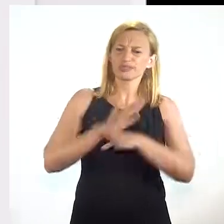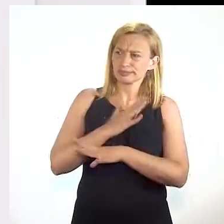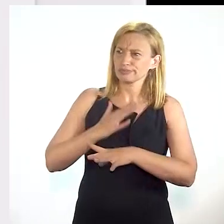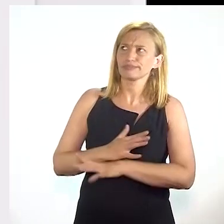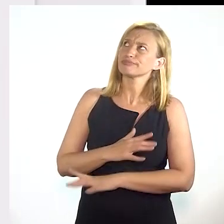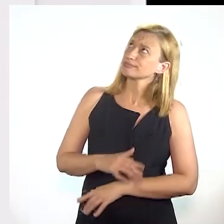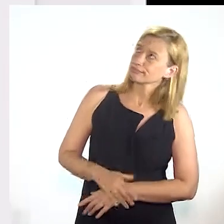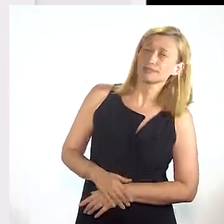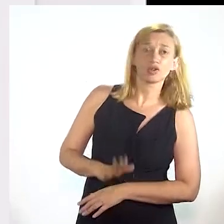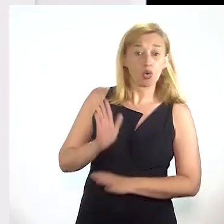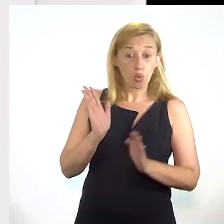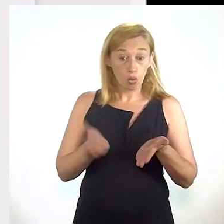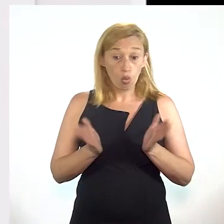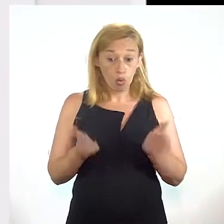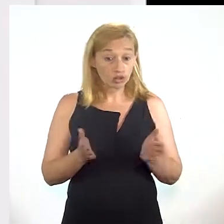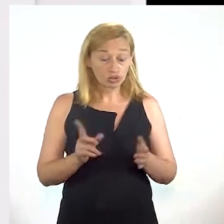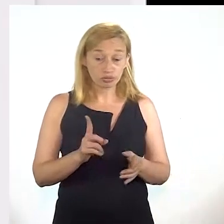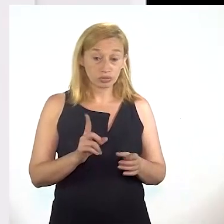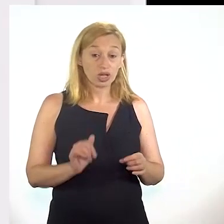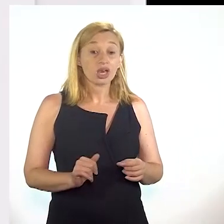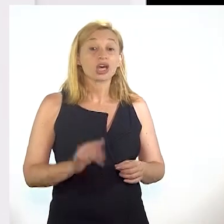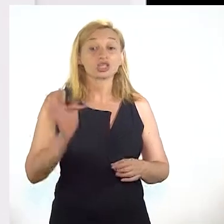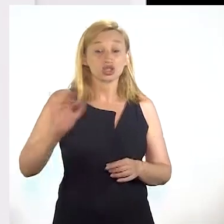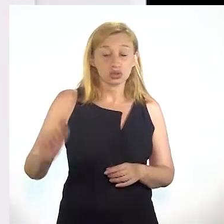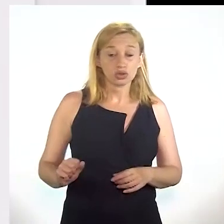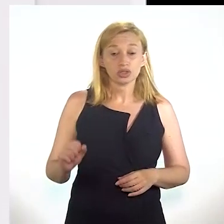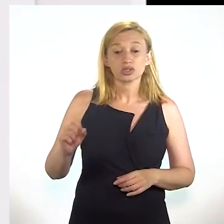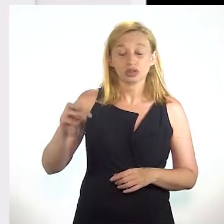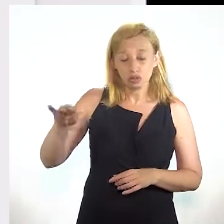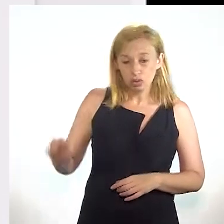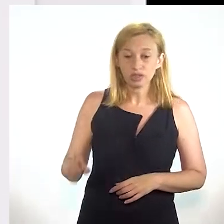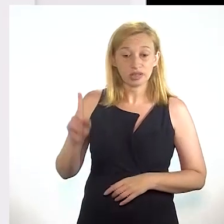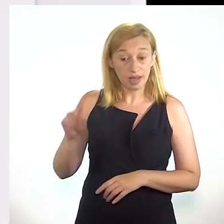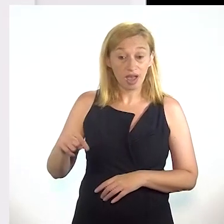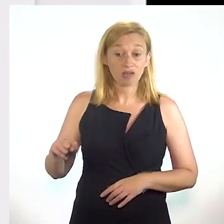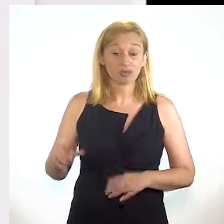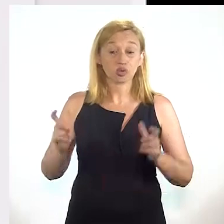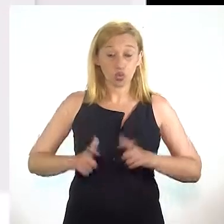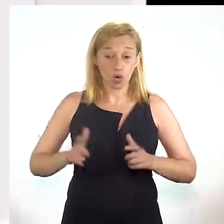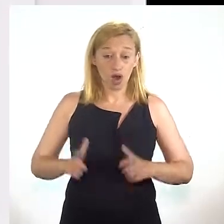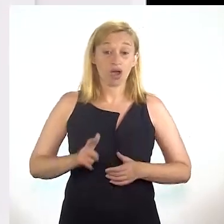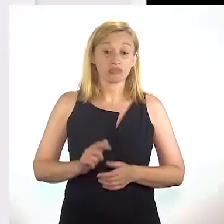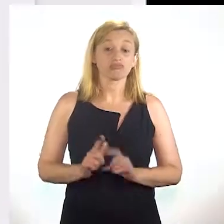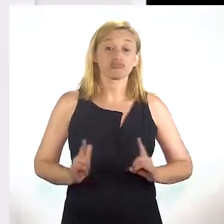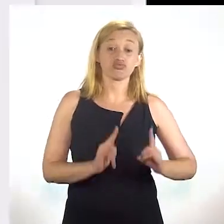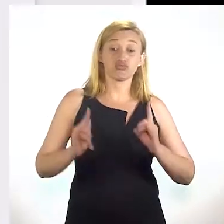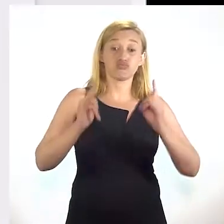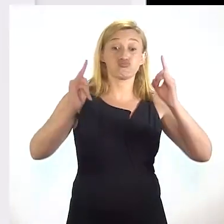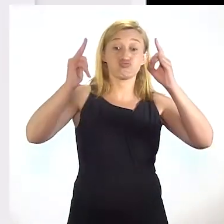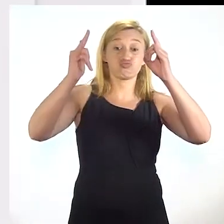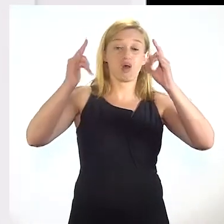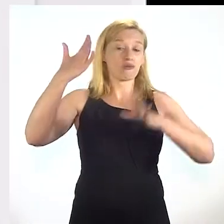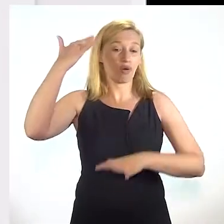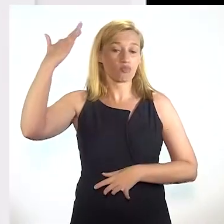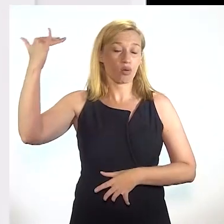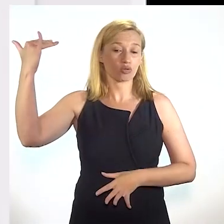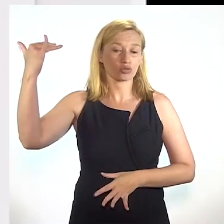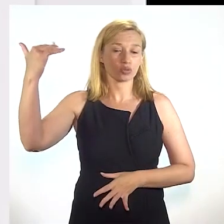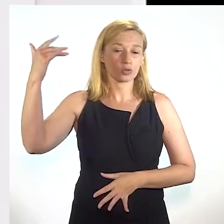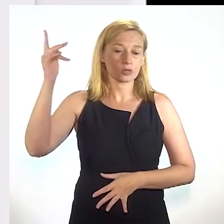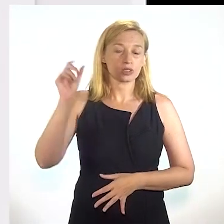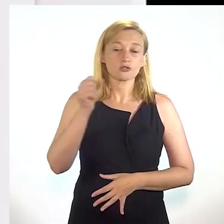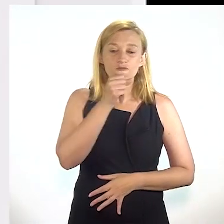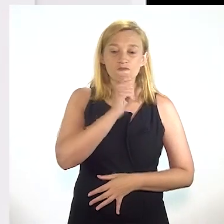por muito tempo o prédio mais alto da cidade, hoje já não é, mas na Zona Norte ainda é o prédio mais alto. São silos, esse prédio mais alto,